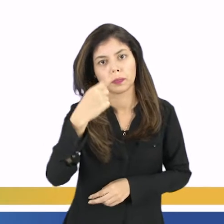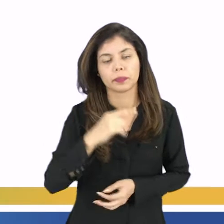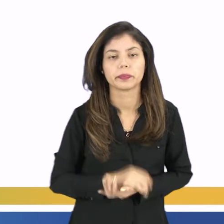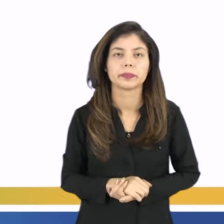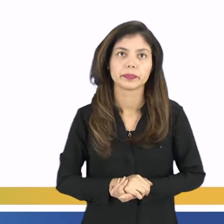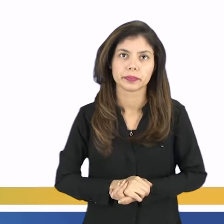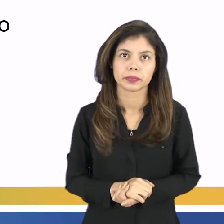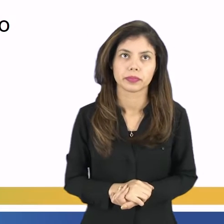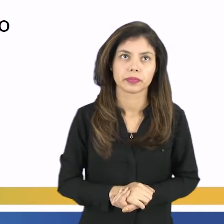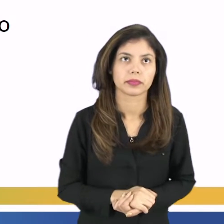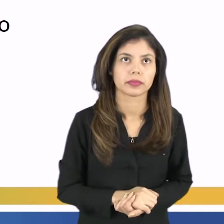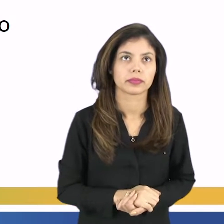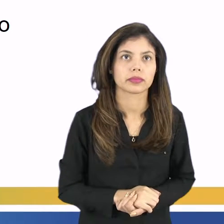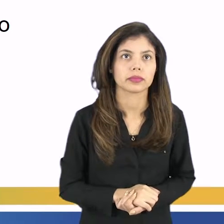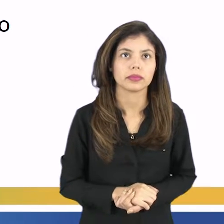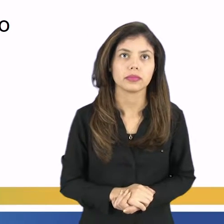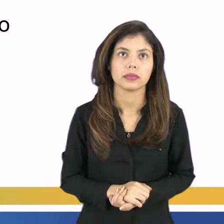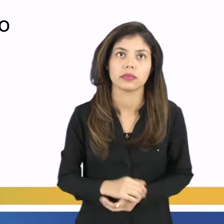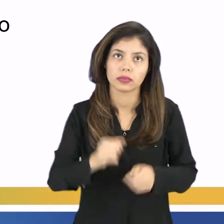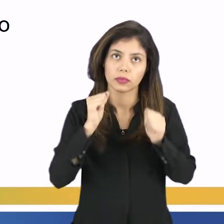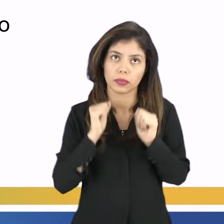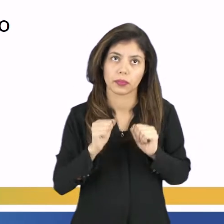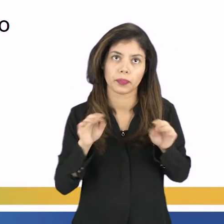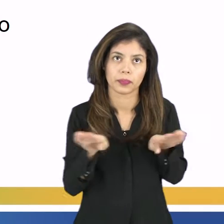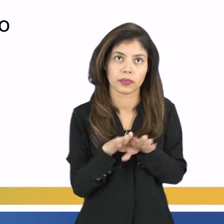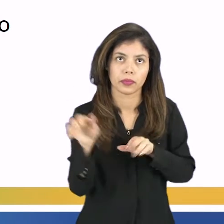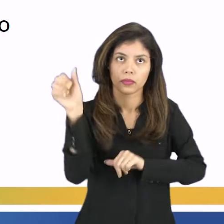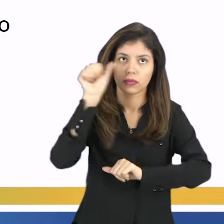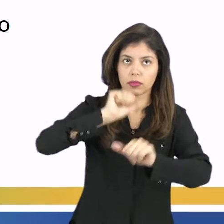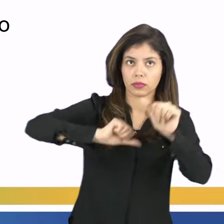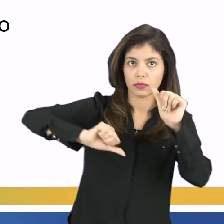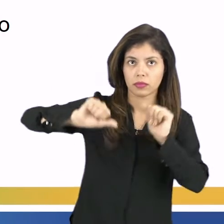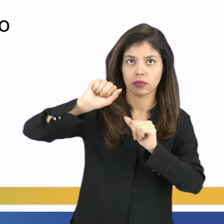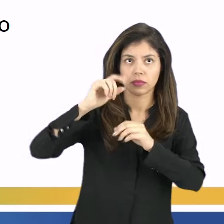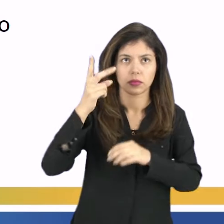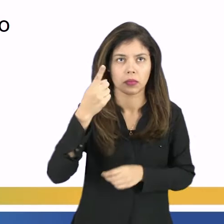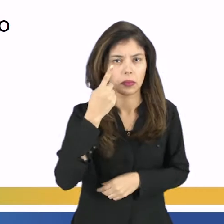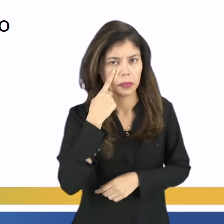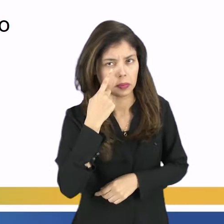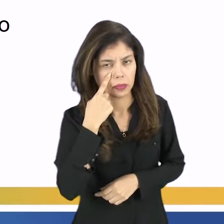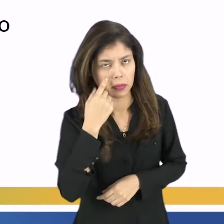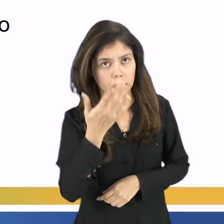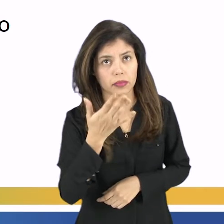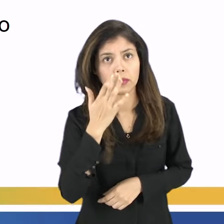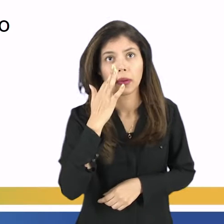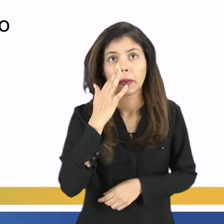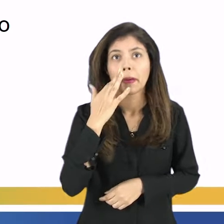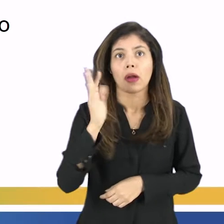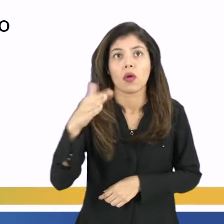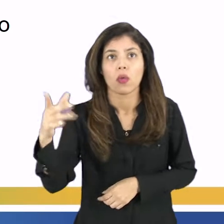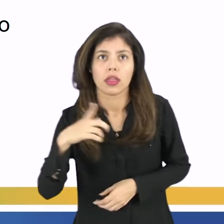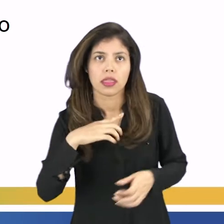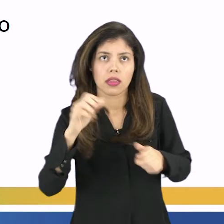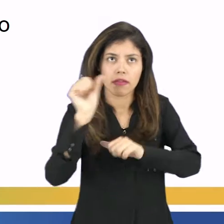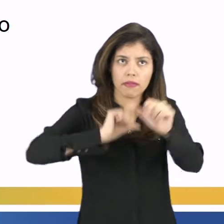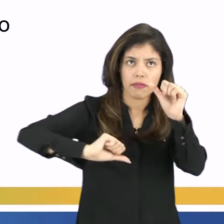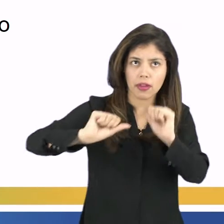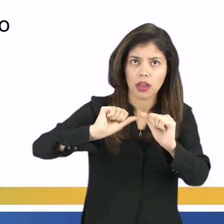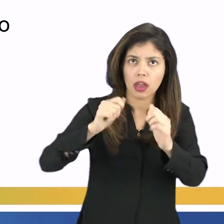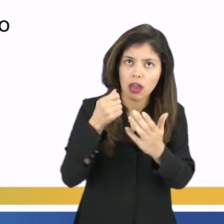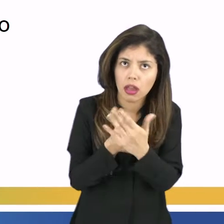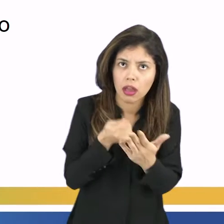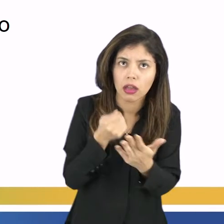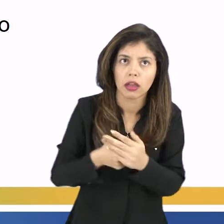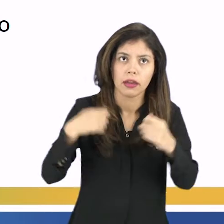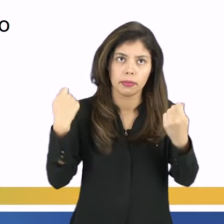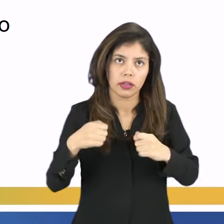94,1. Podemos também inverter uma equação. Olha o que está acontecendo aqui. Ao inverter a equação,